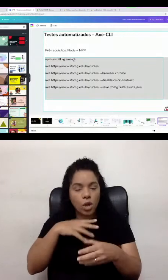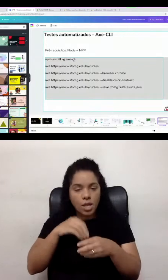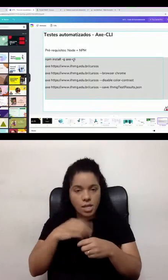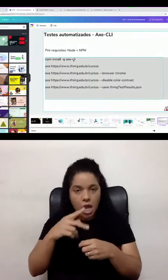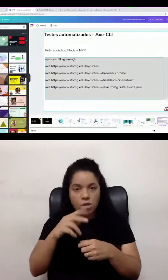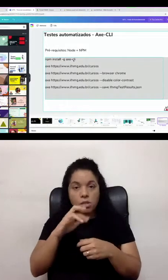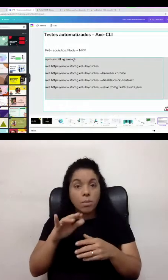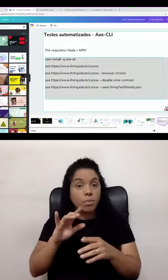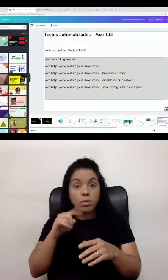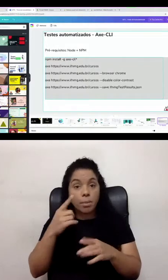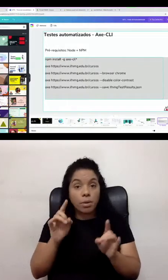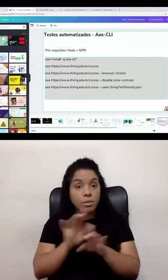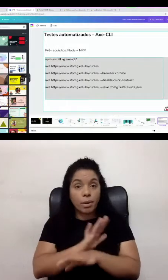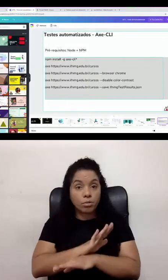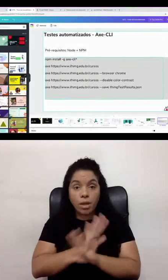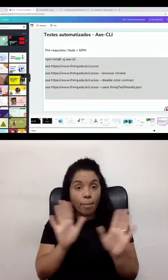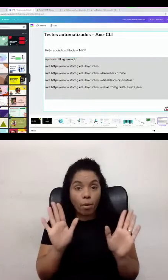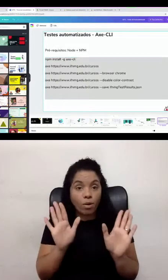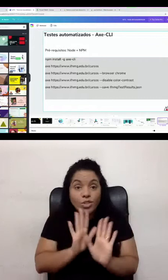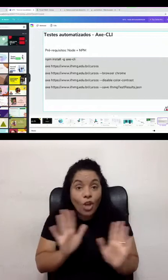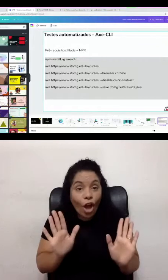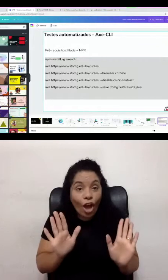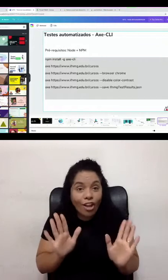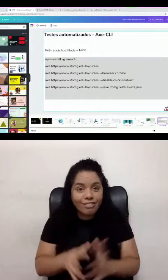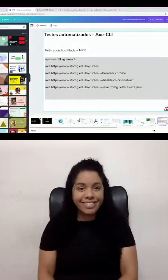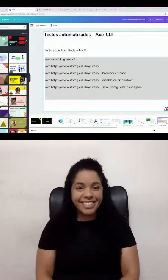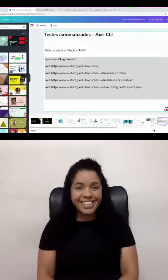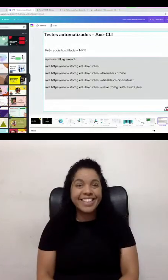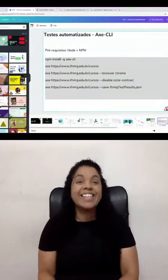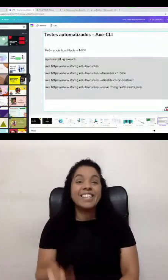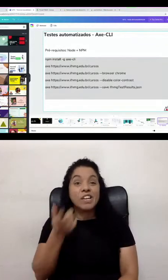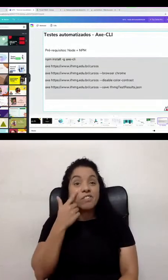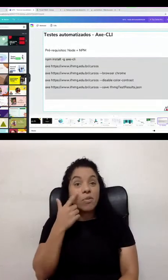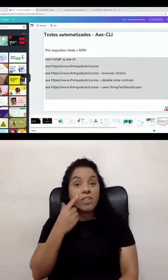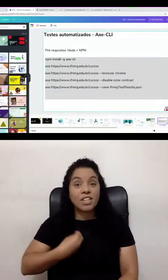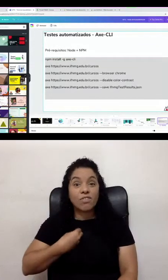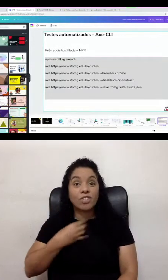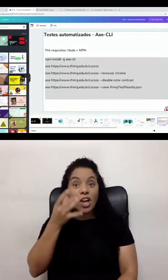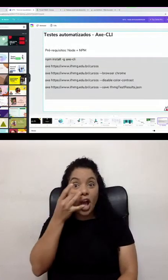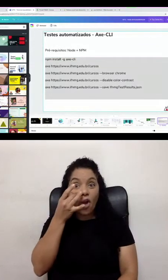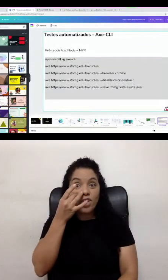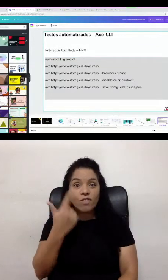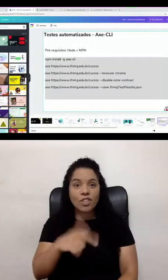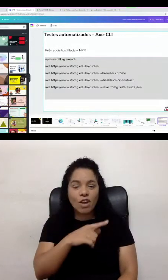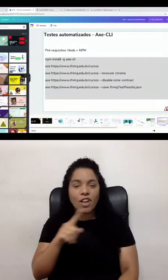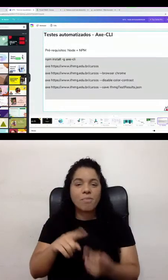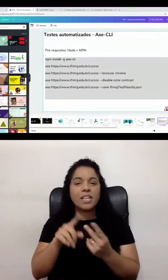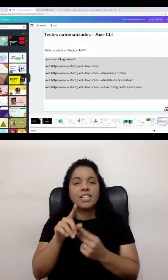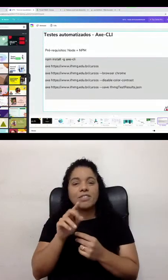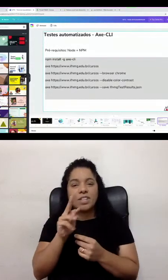Acabou, gente. Acabou. Vamos fazer aqui. Vamos ver se funciona ao vivo novamente. Vou pegar meu terminal aqui.